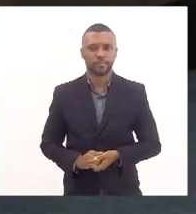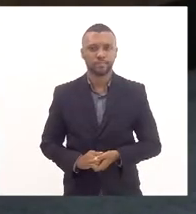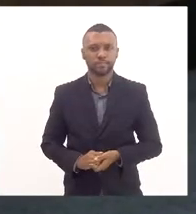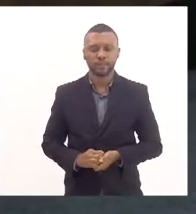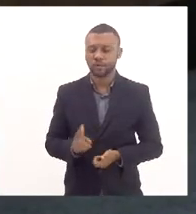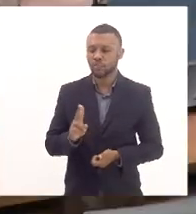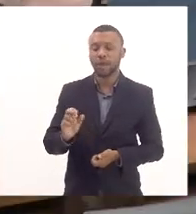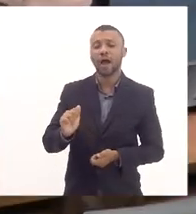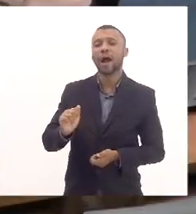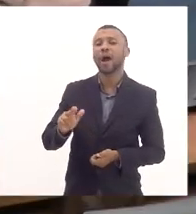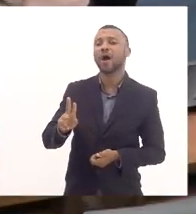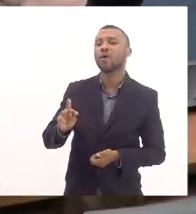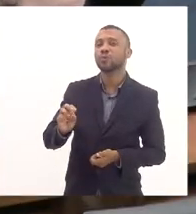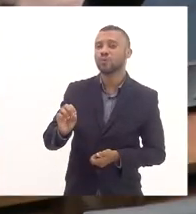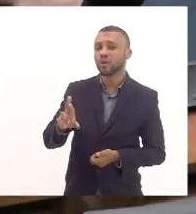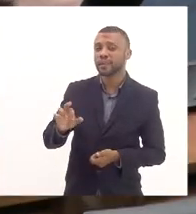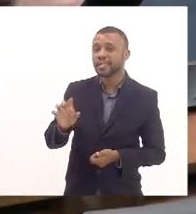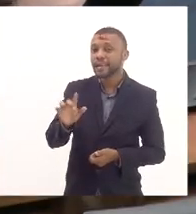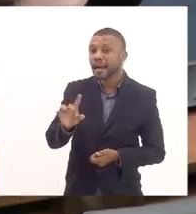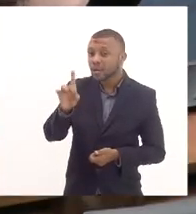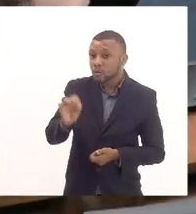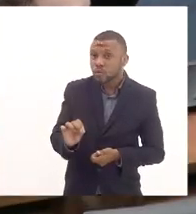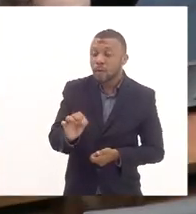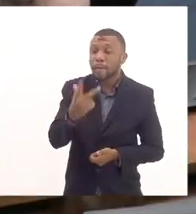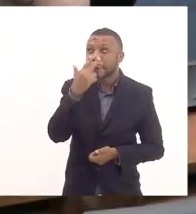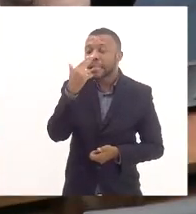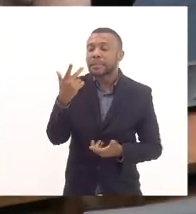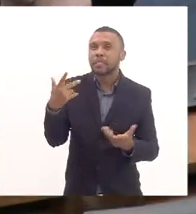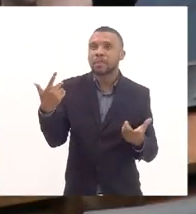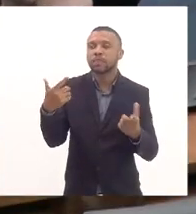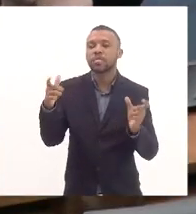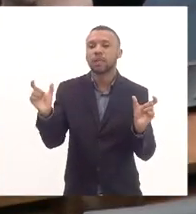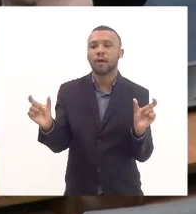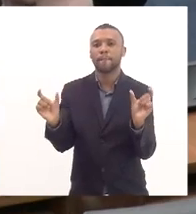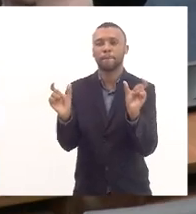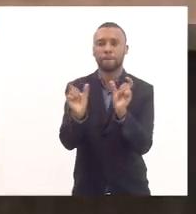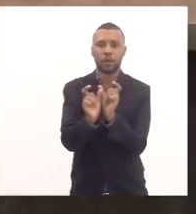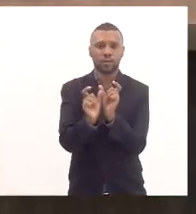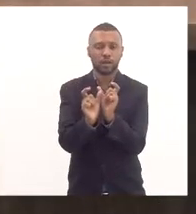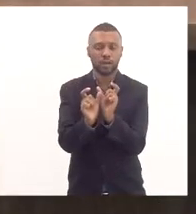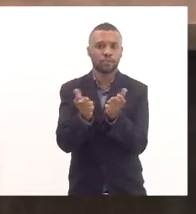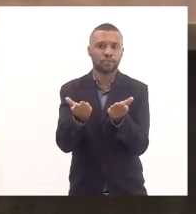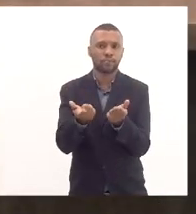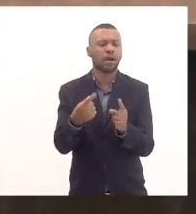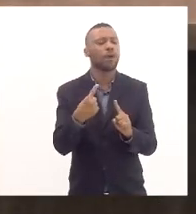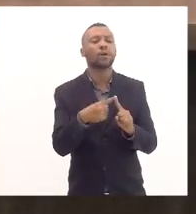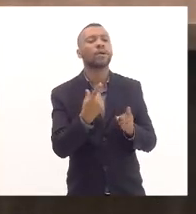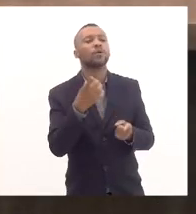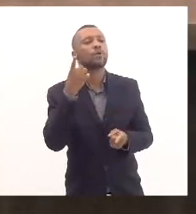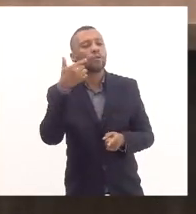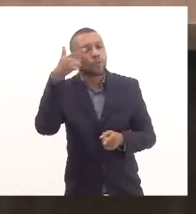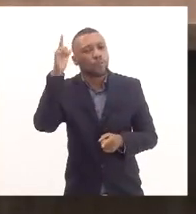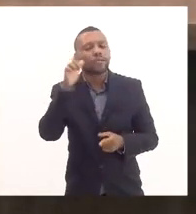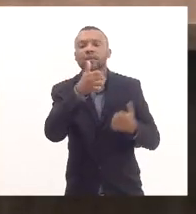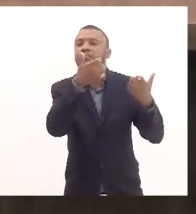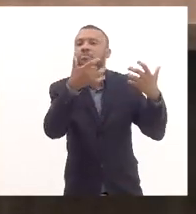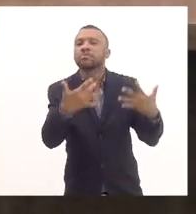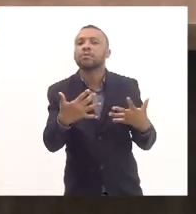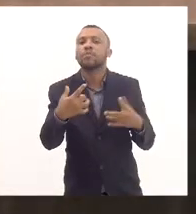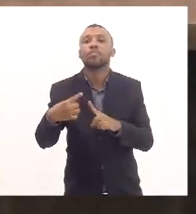o presidente até um pleonasmo o que que o Deputado Luiz Paulo está falando isso na verdade